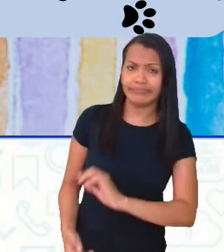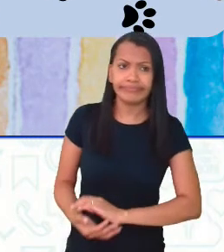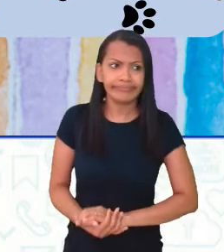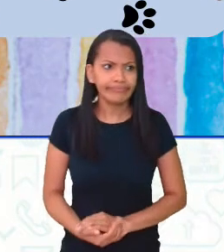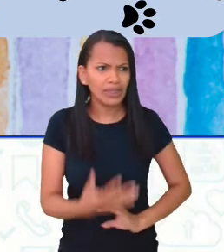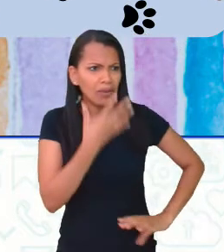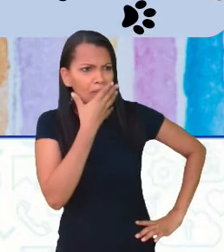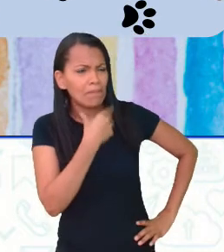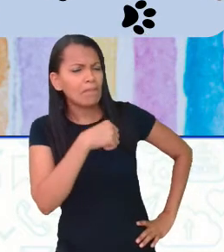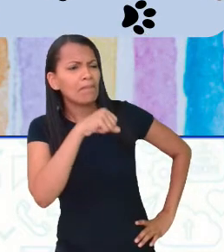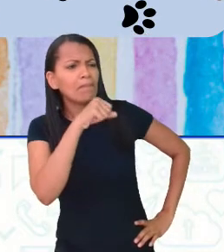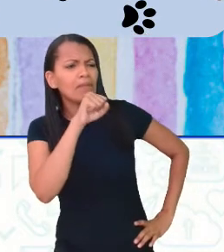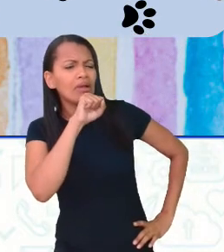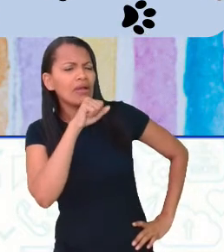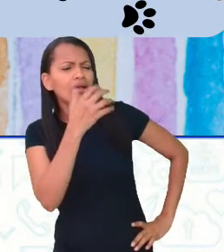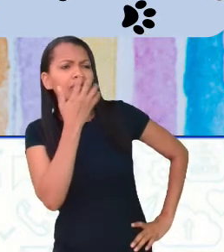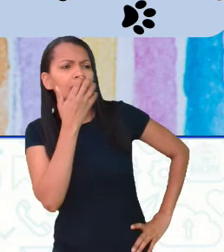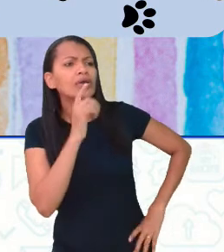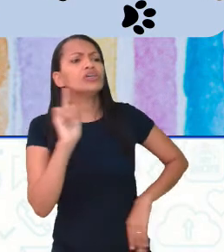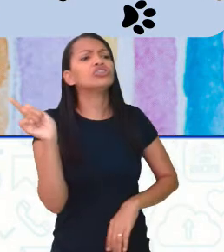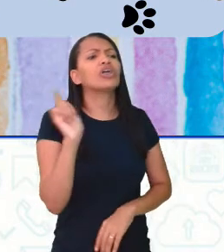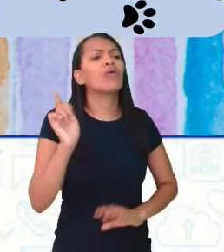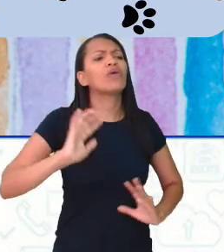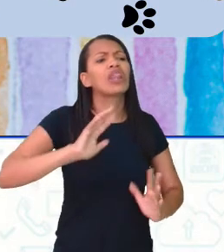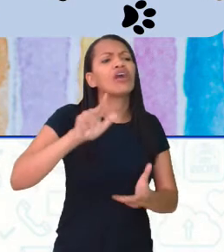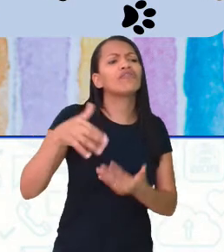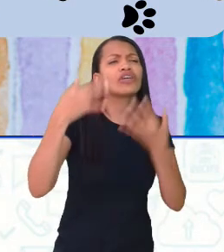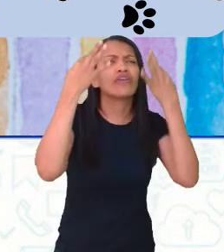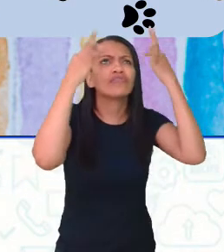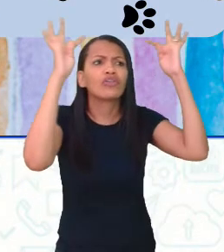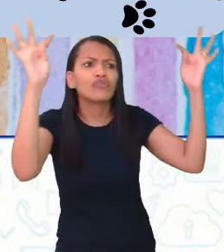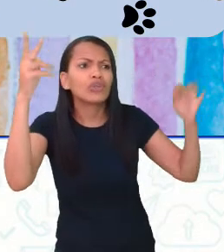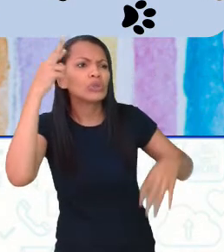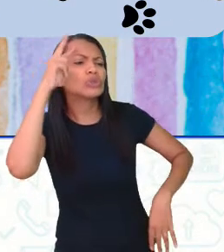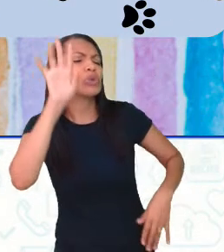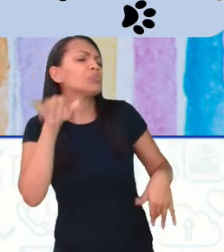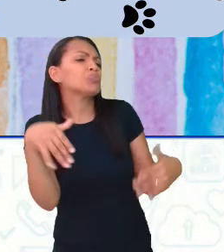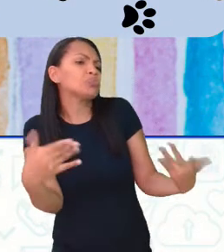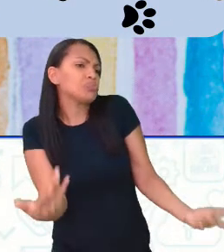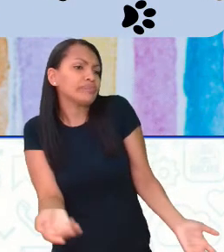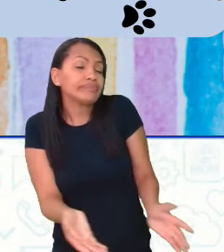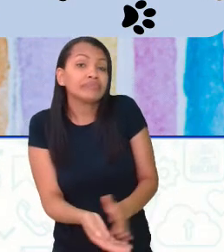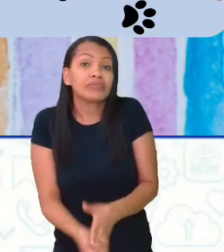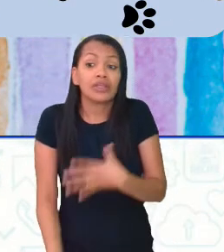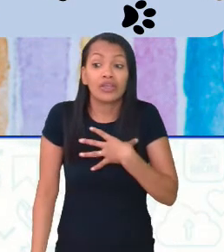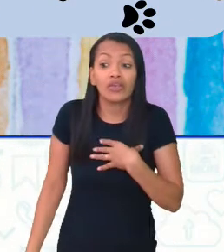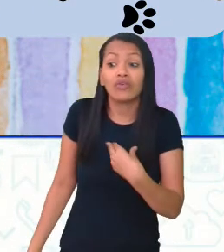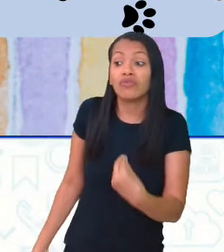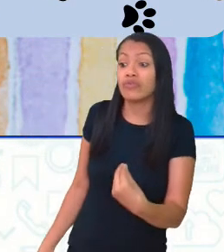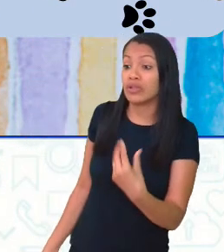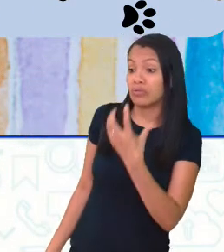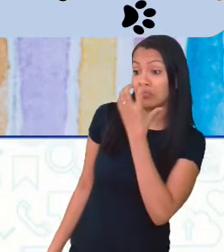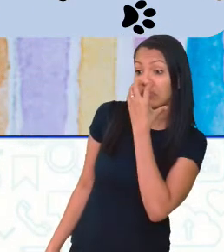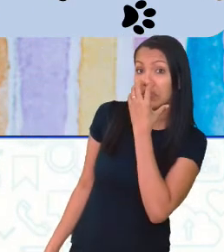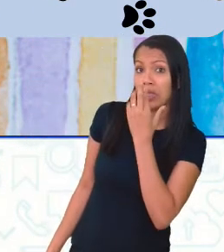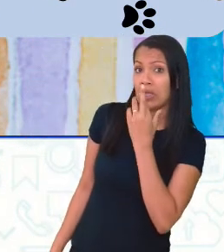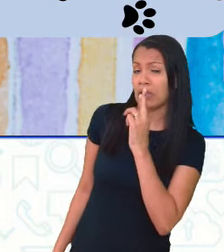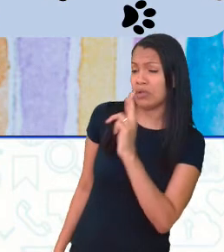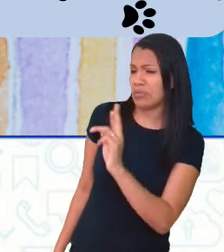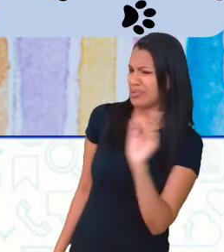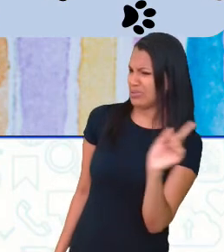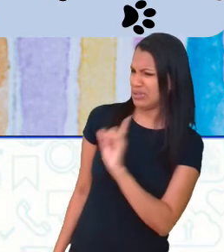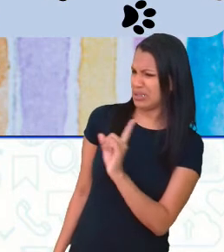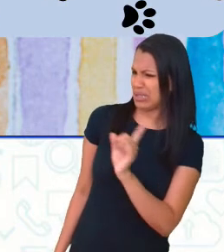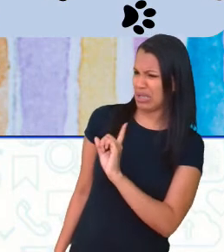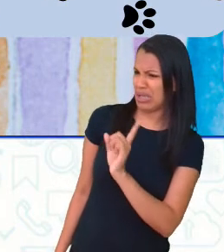pai cachorro pergunta, geografia ou filosofia ou história? E o filho cachorro responde não. Já está começando a ficar difícil,